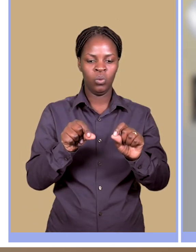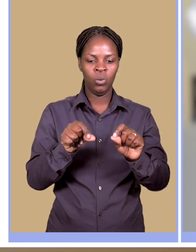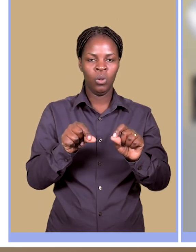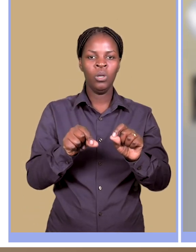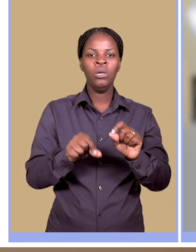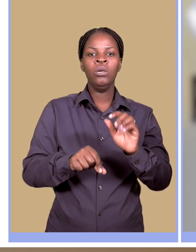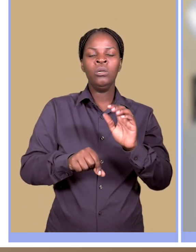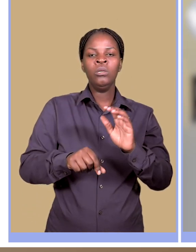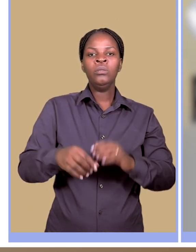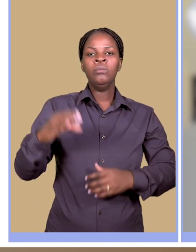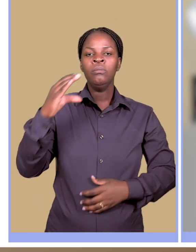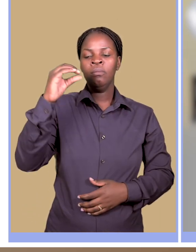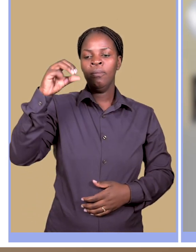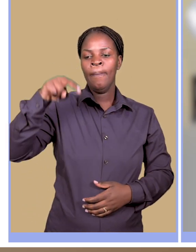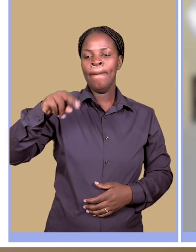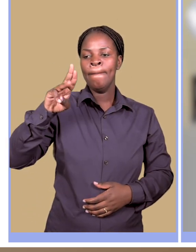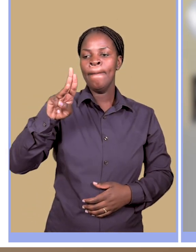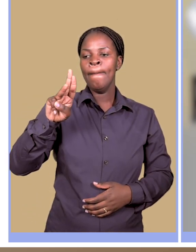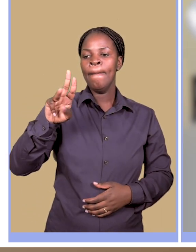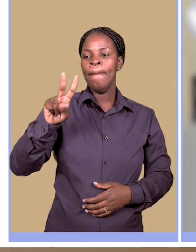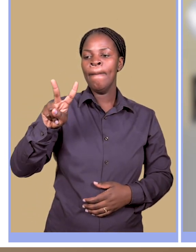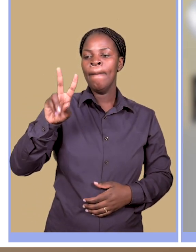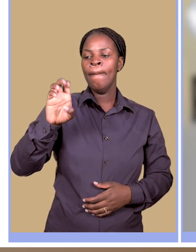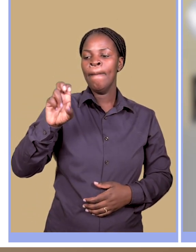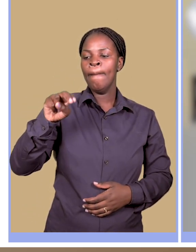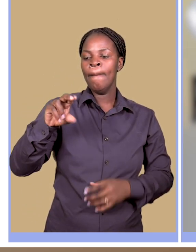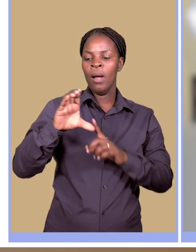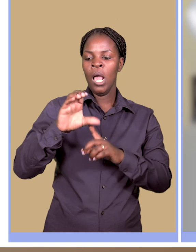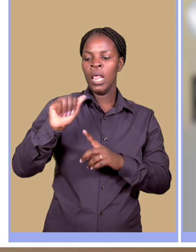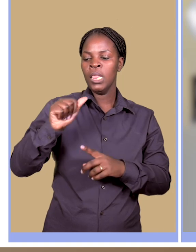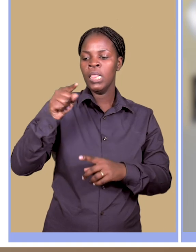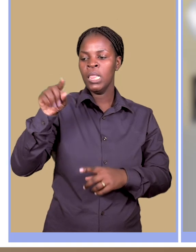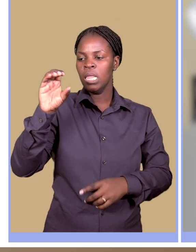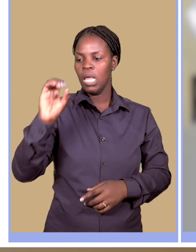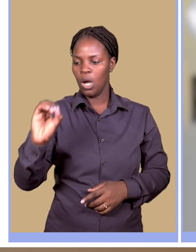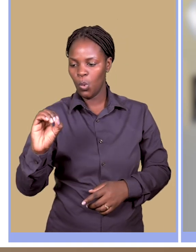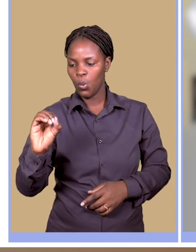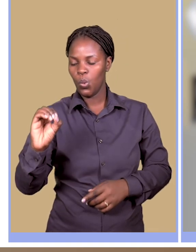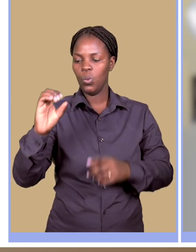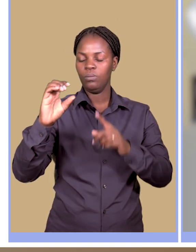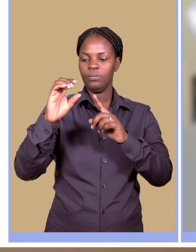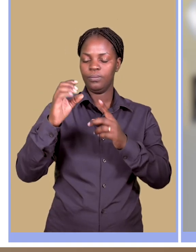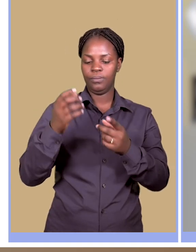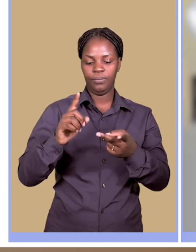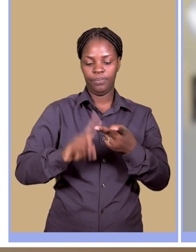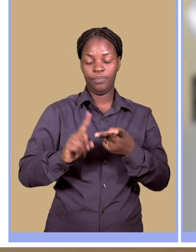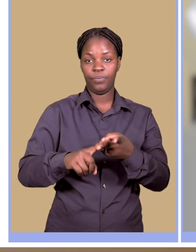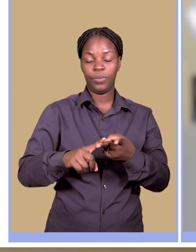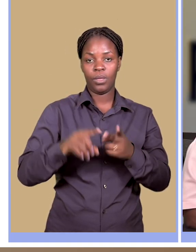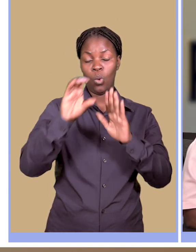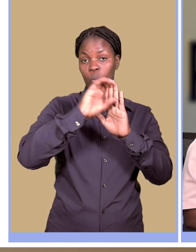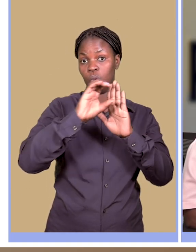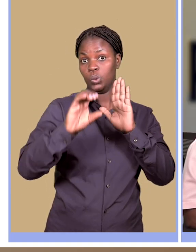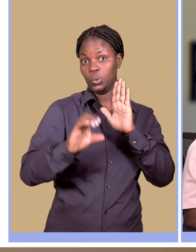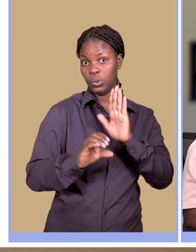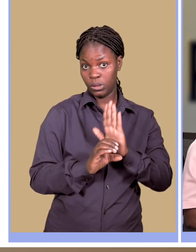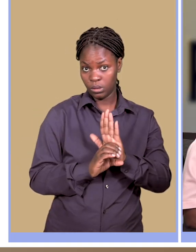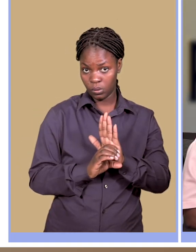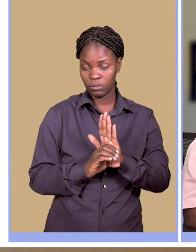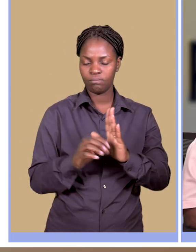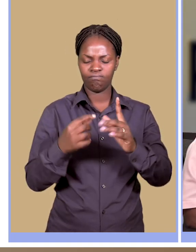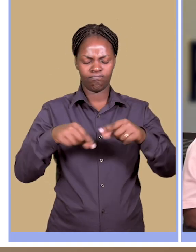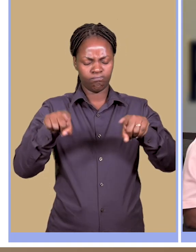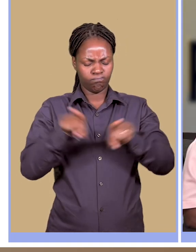da Convenção, falou também da Constituição, mas se nós olharmos, mesmo pessoas com